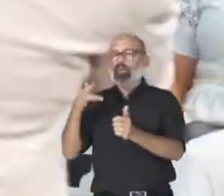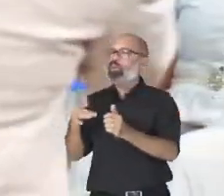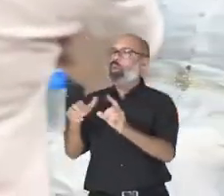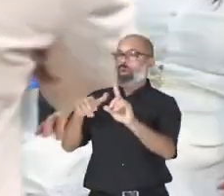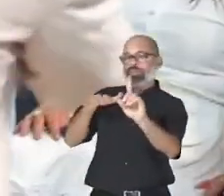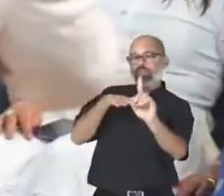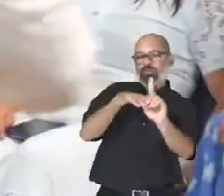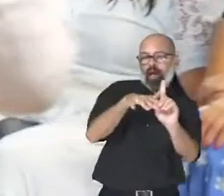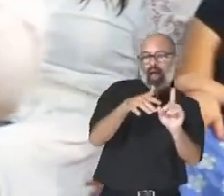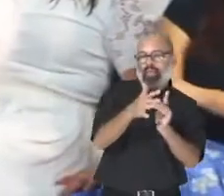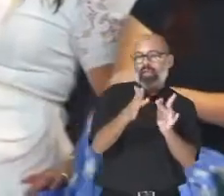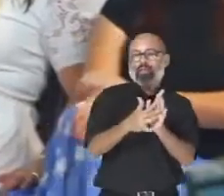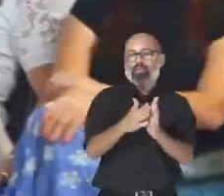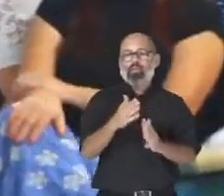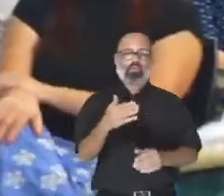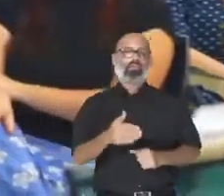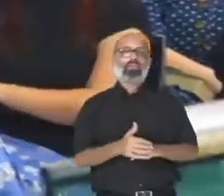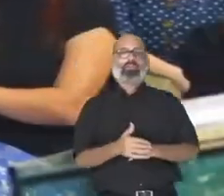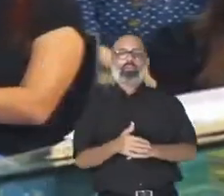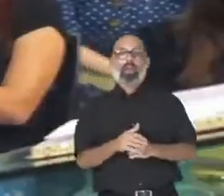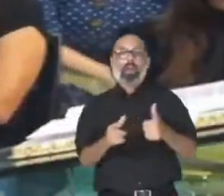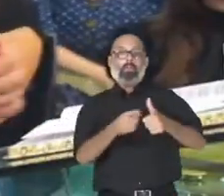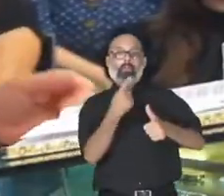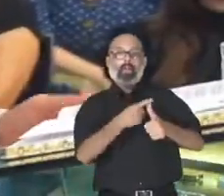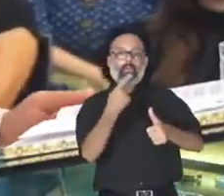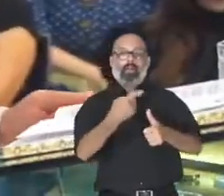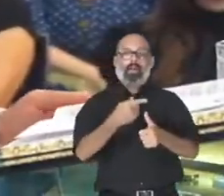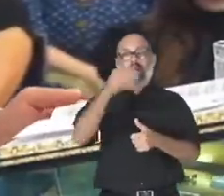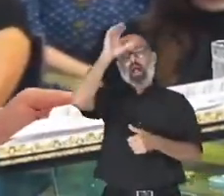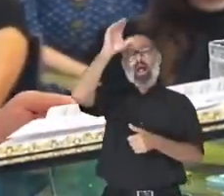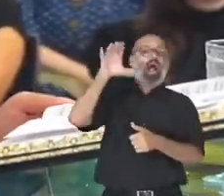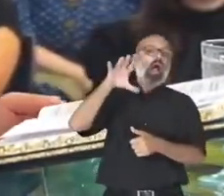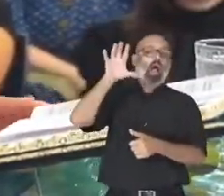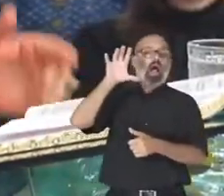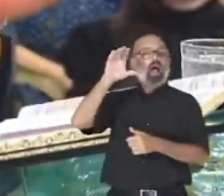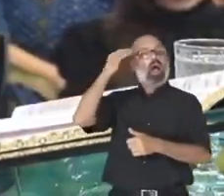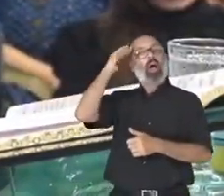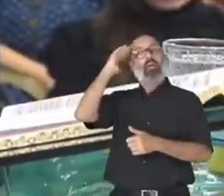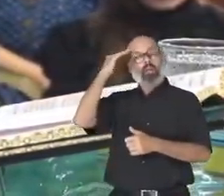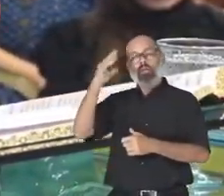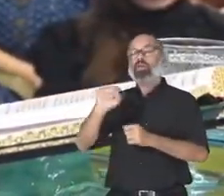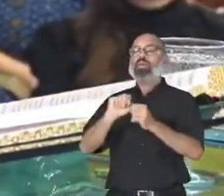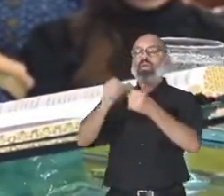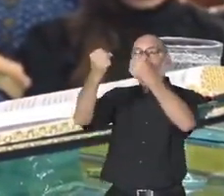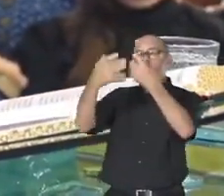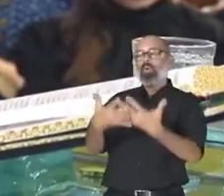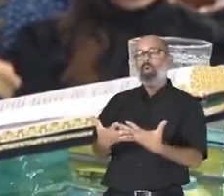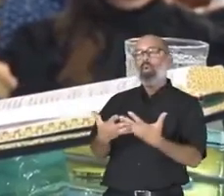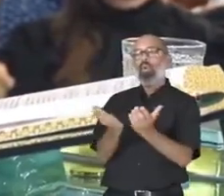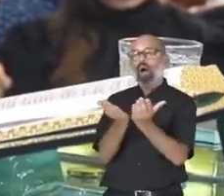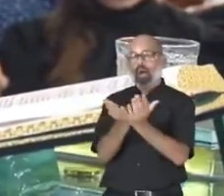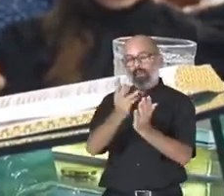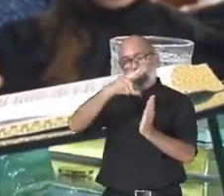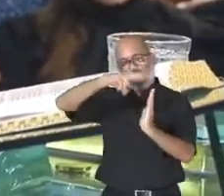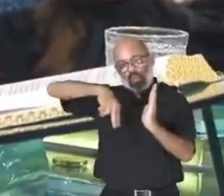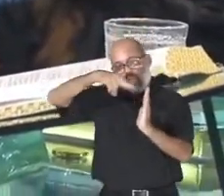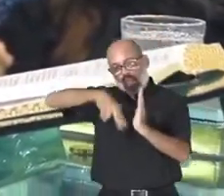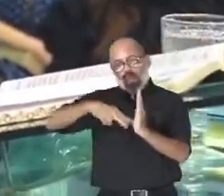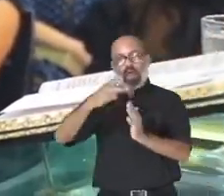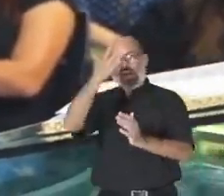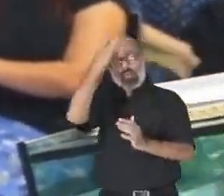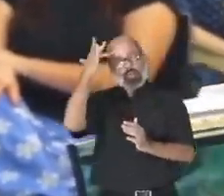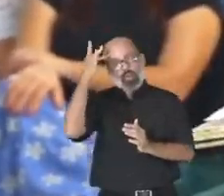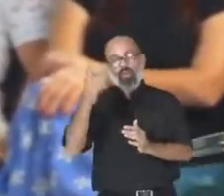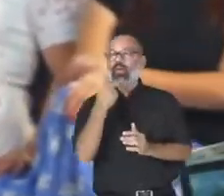atrás dele, atrás de uma procissão, primeiro para ouvir o que ele falava. E você deve ter lido na Bíblia Sagrada relatos. As pessoas diziam: